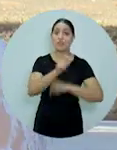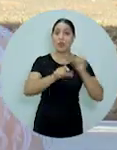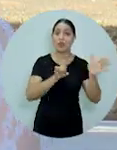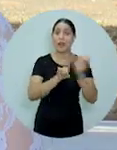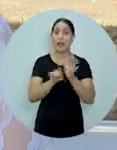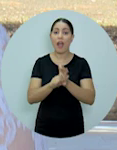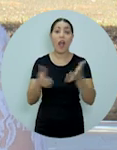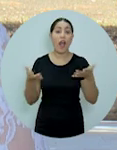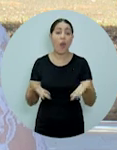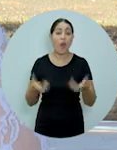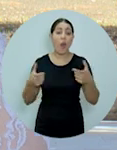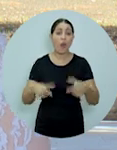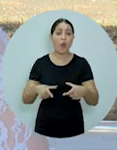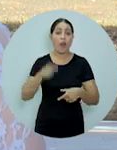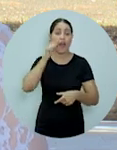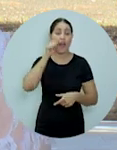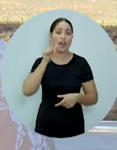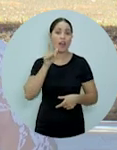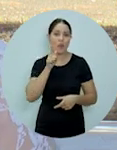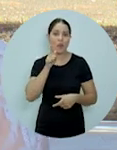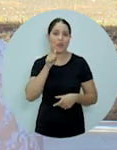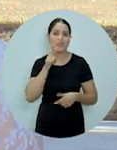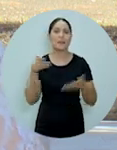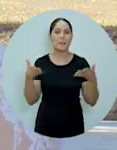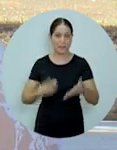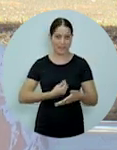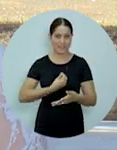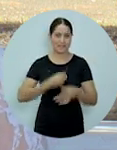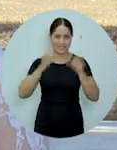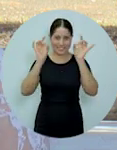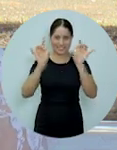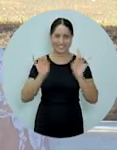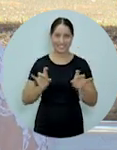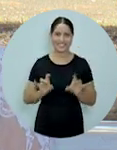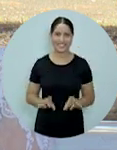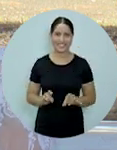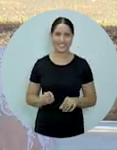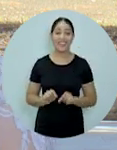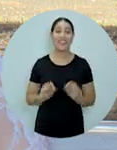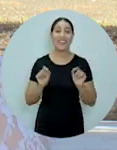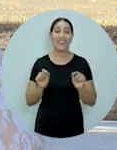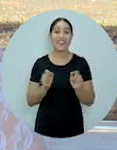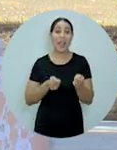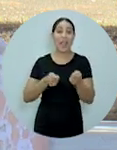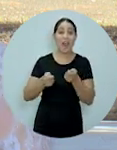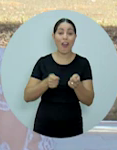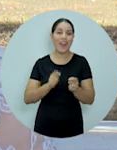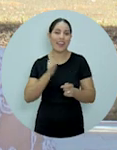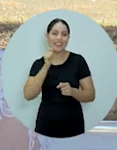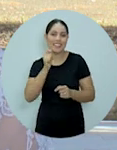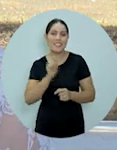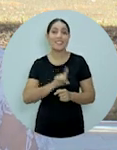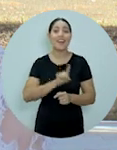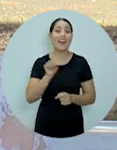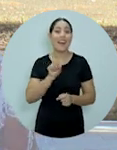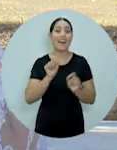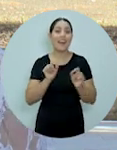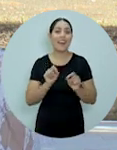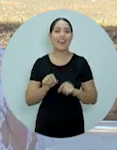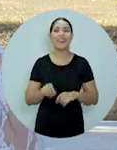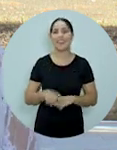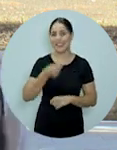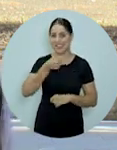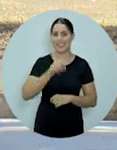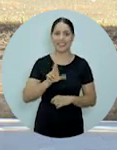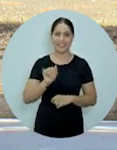vamos diretamente para Alagoas, onde o programa continua com mais uma participação especial. E quem comanda o OAB Entrevista a partir